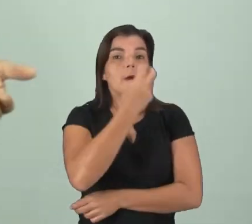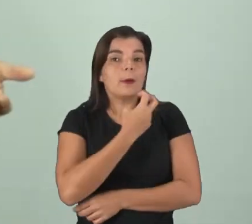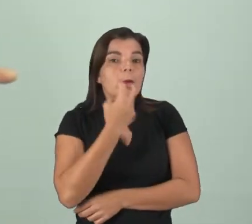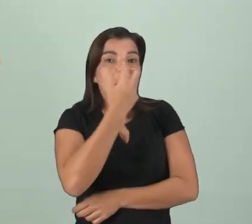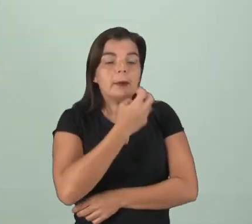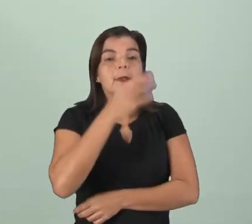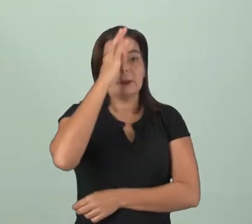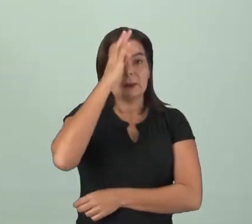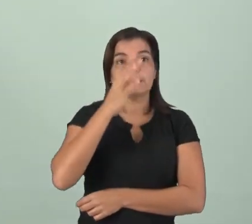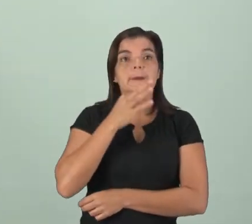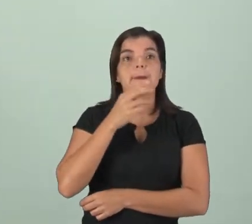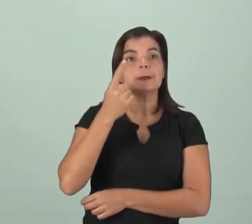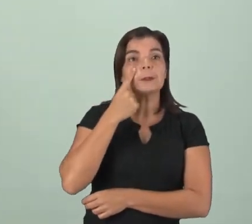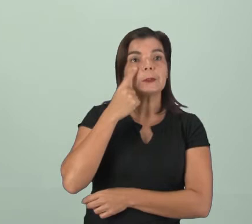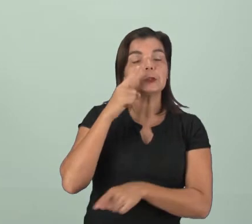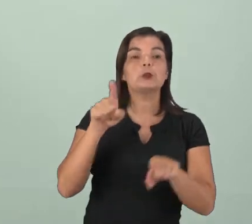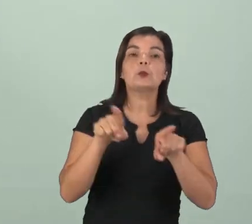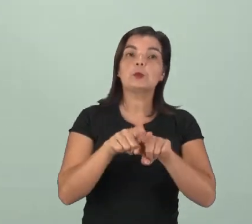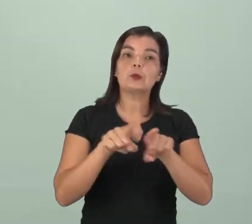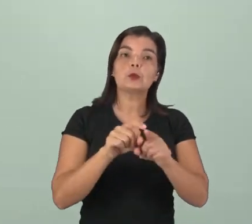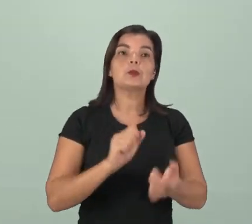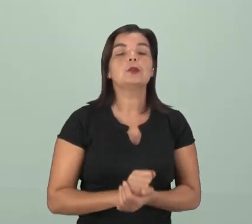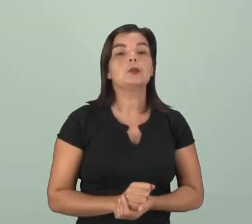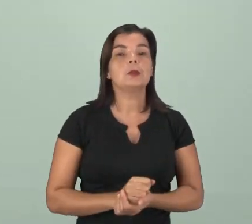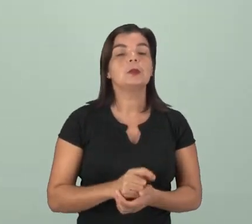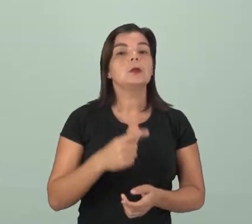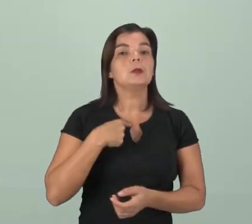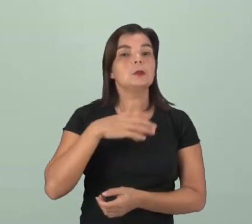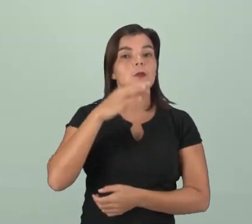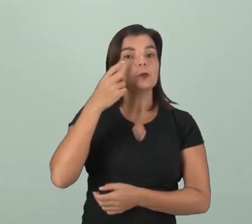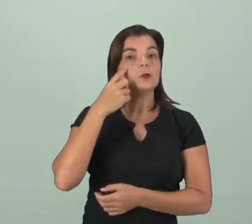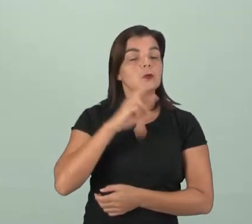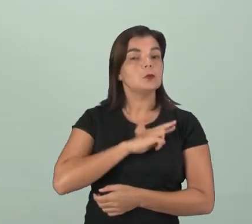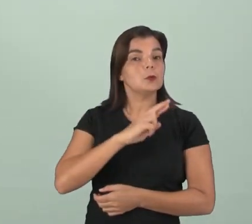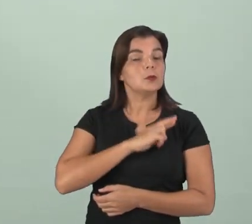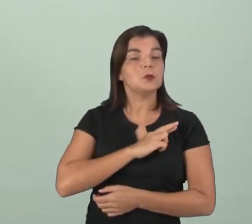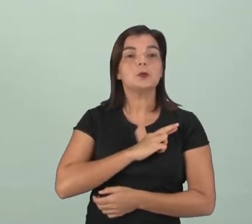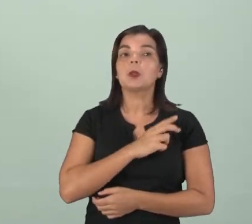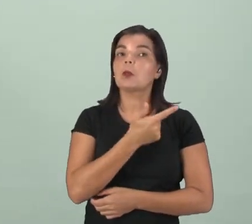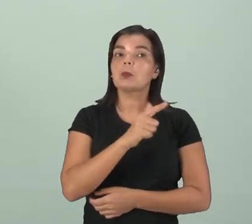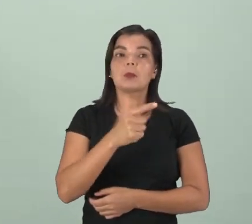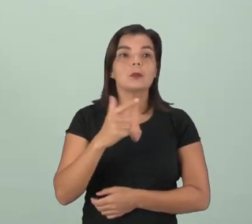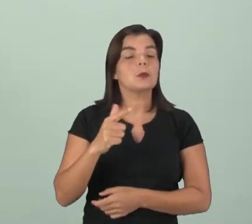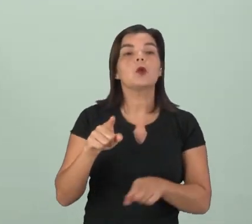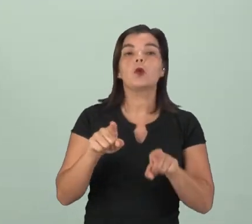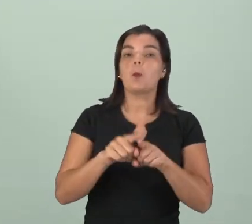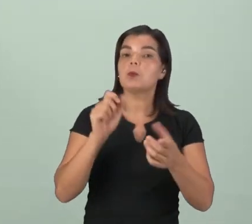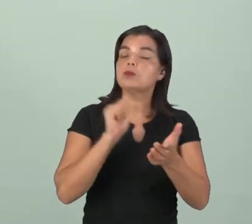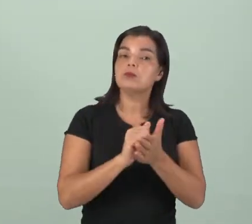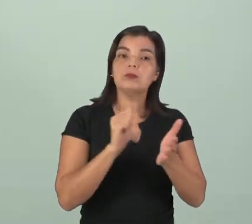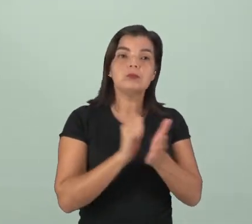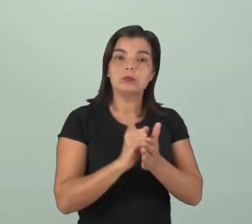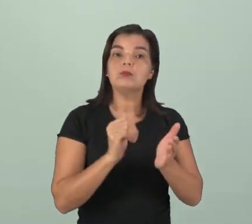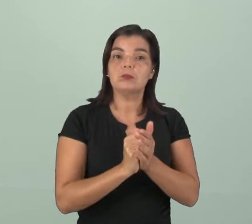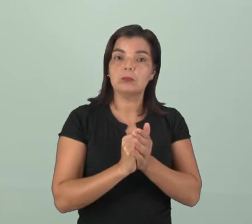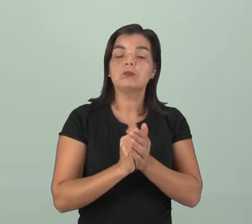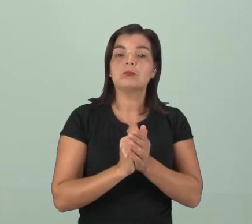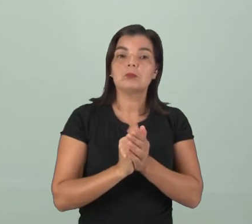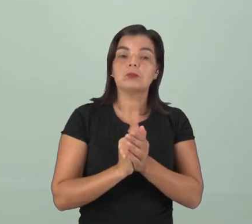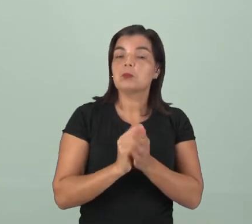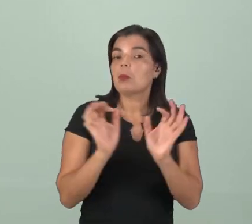orais. Vamos dar aqui alguns exemplos de tradições orais, de religiões que não têm por escrito as